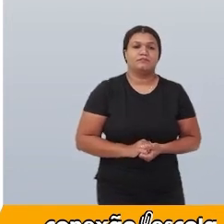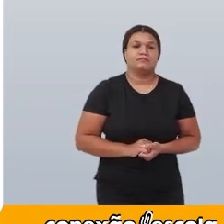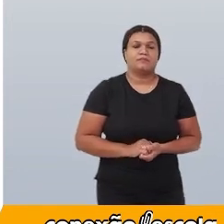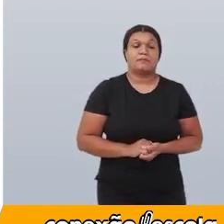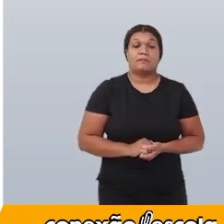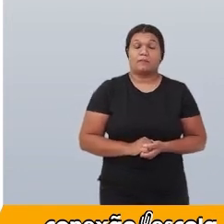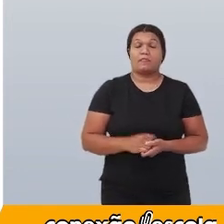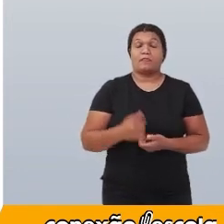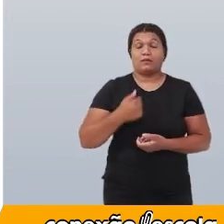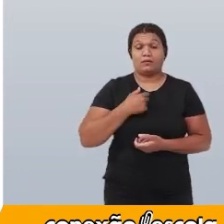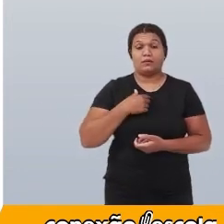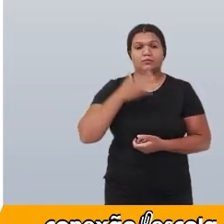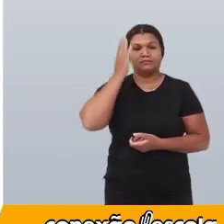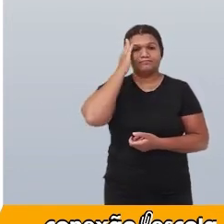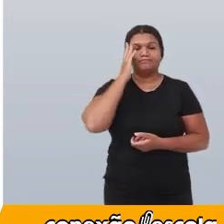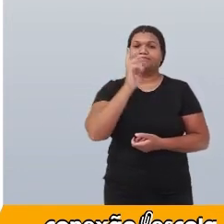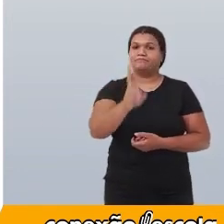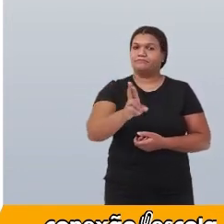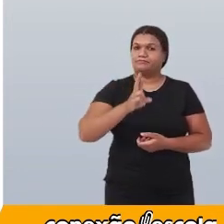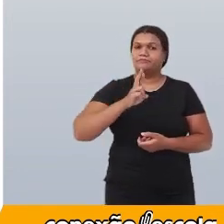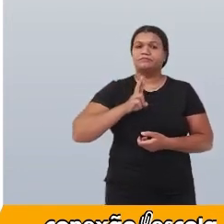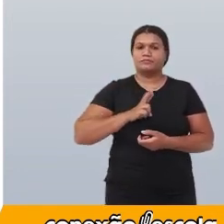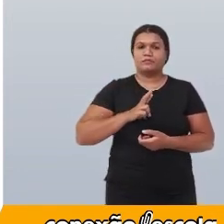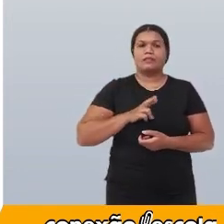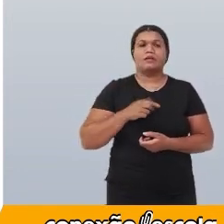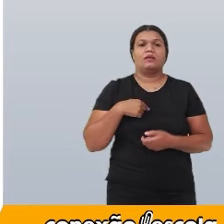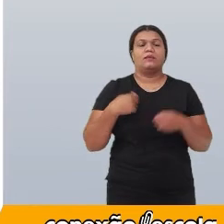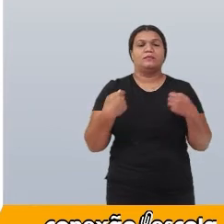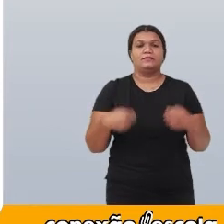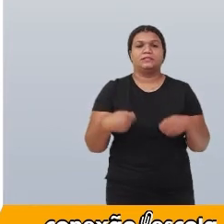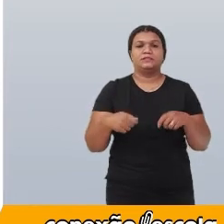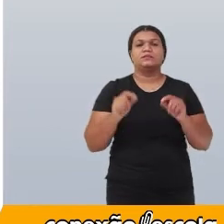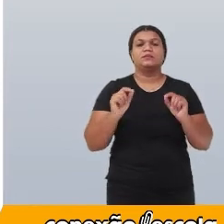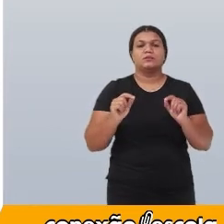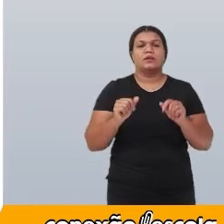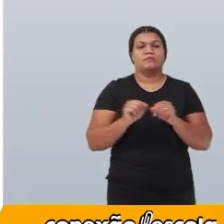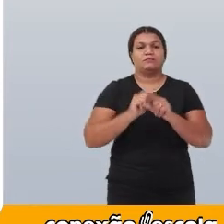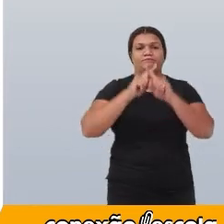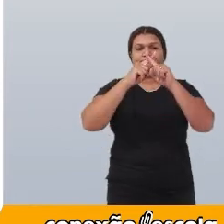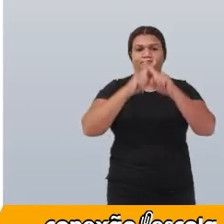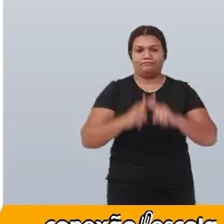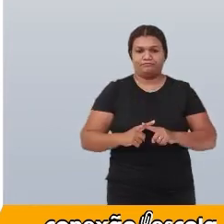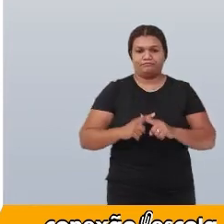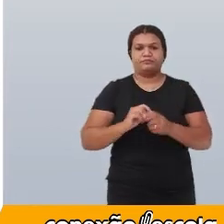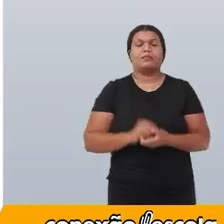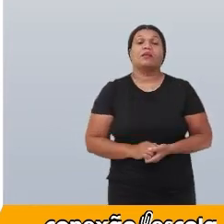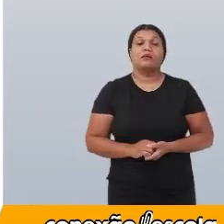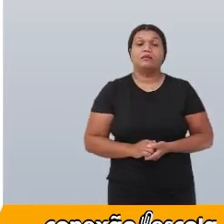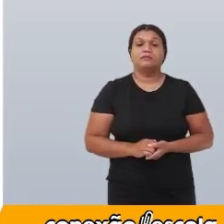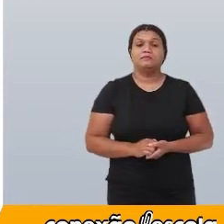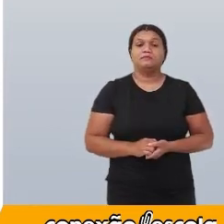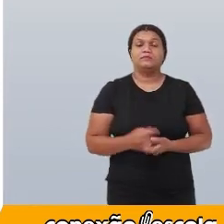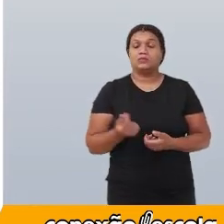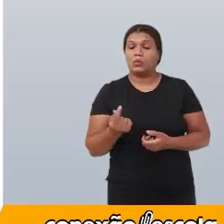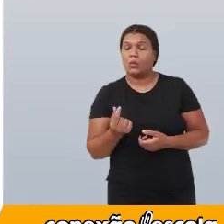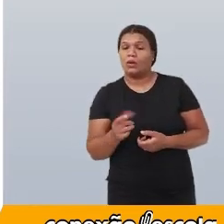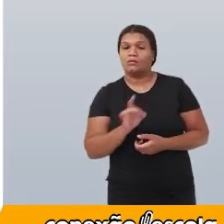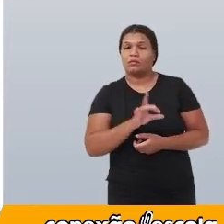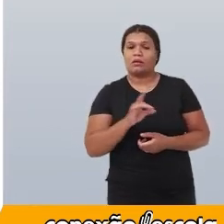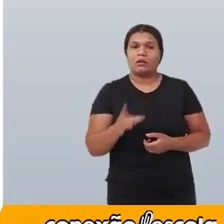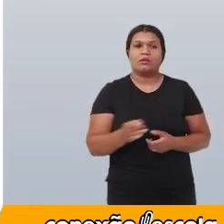que eu saiba a resposta, eu só preciso multiplicar o valor de cada parcela